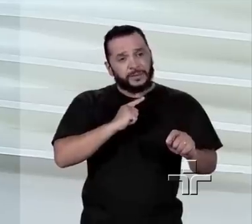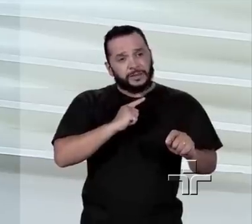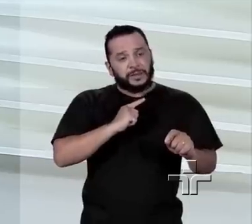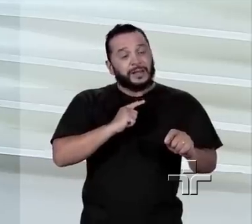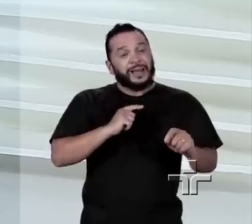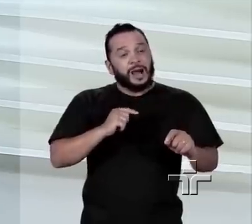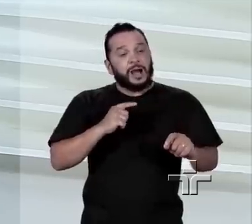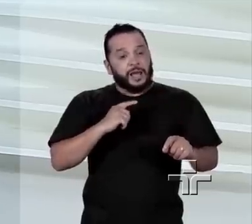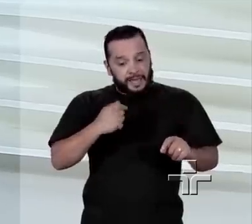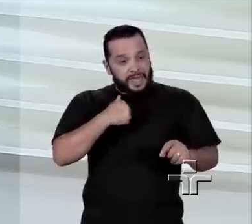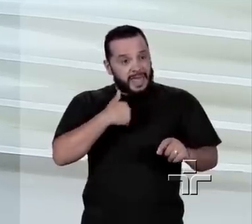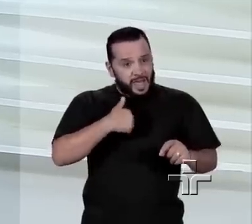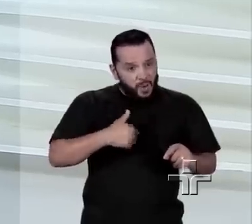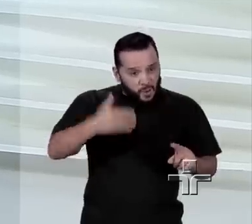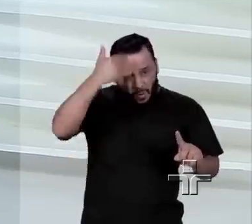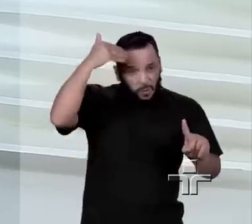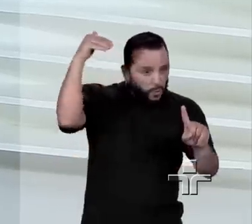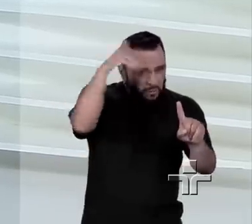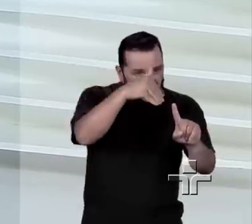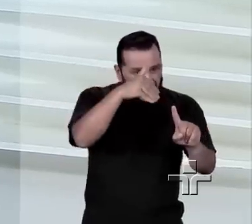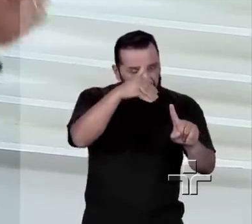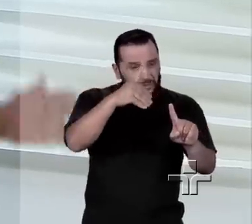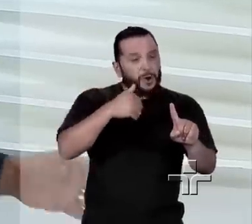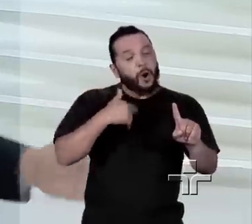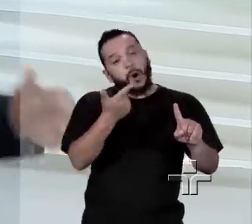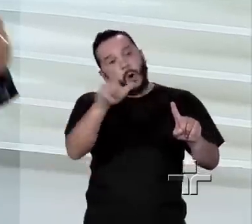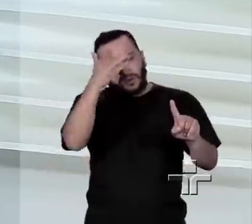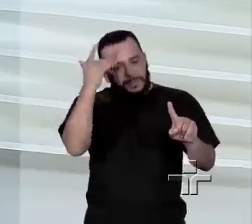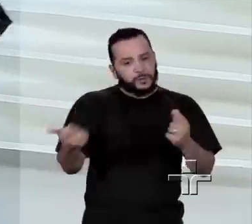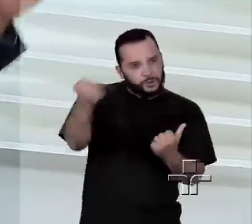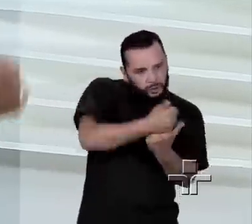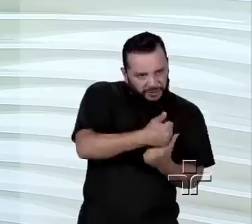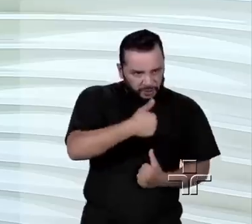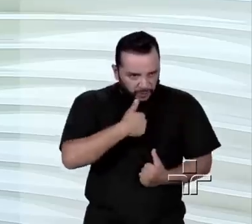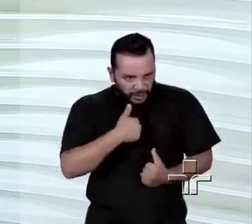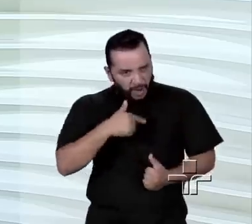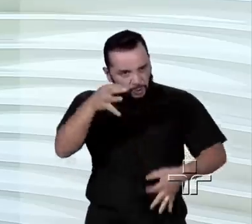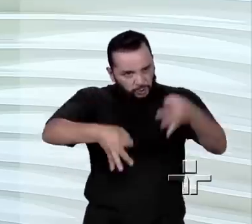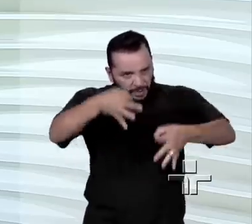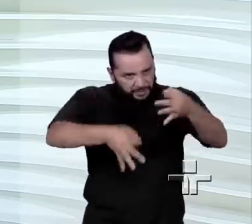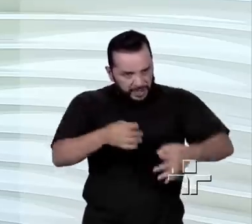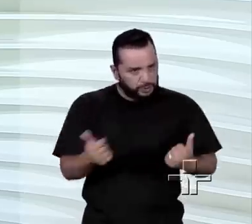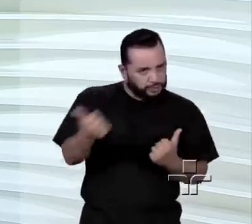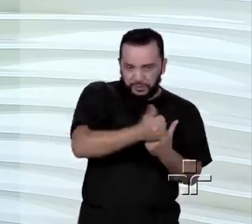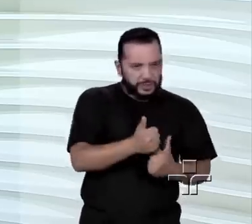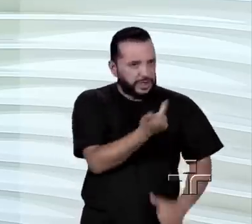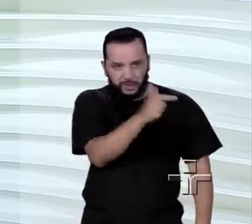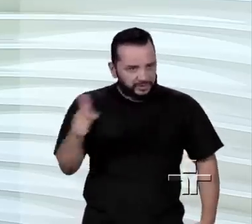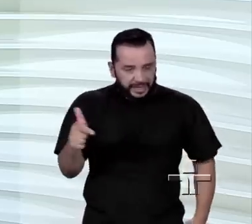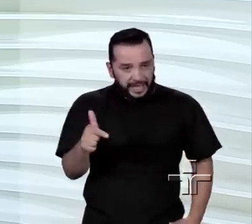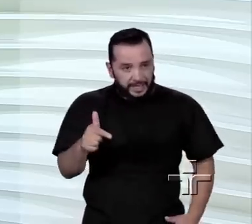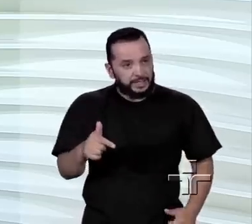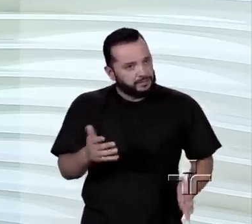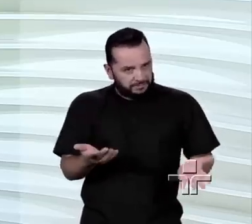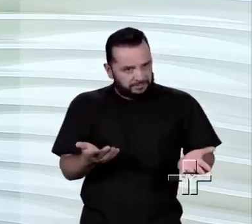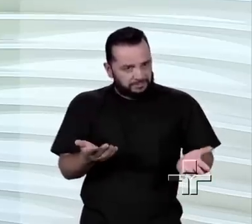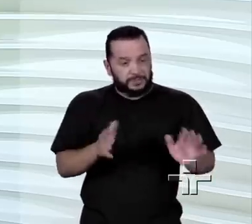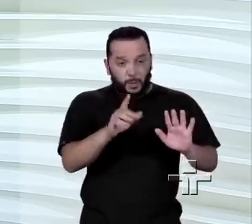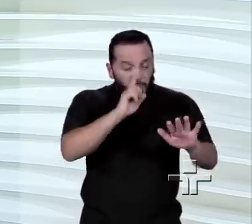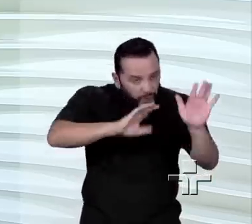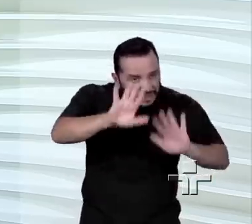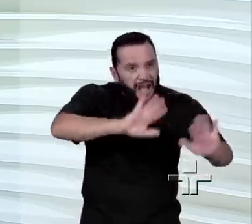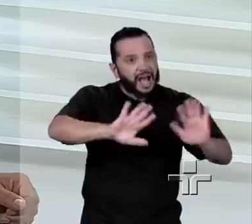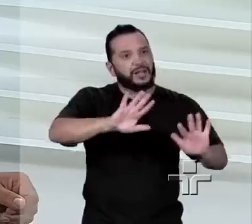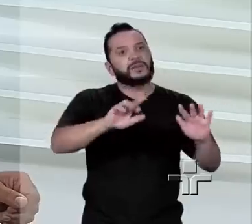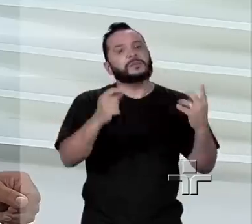réus. Pode ser o governador, pode ser o presidente, pode dizer o que quiser. A gradação do